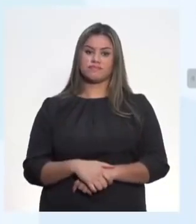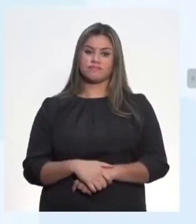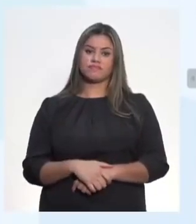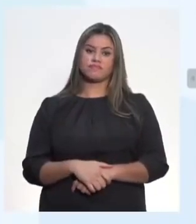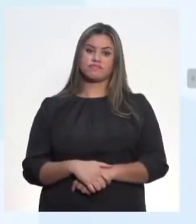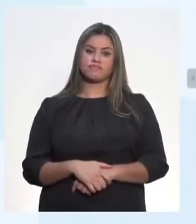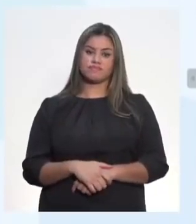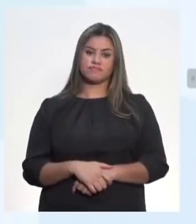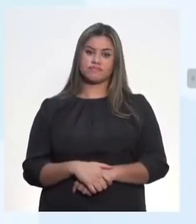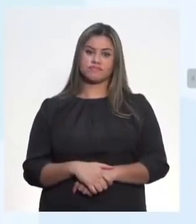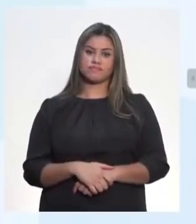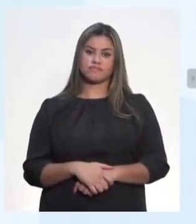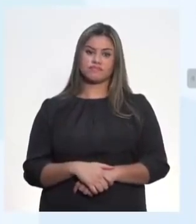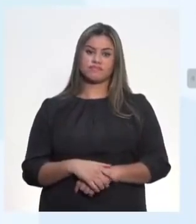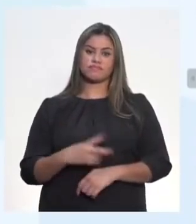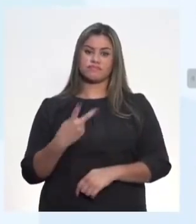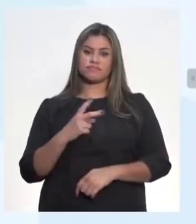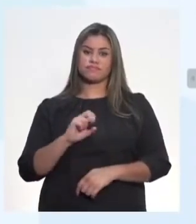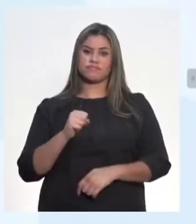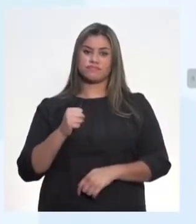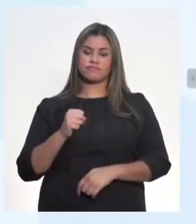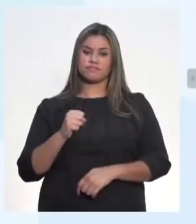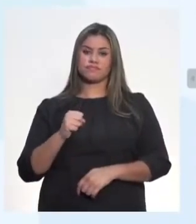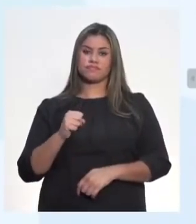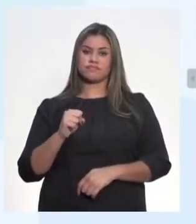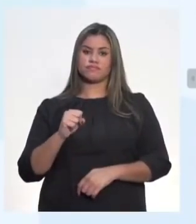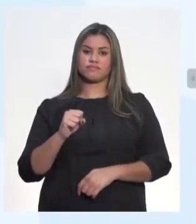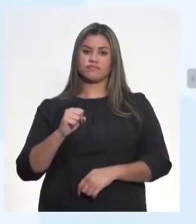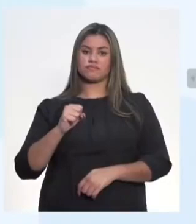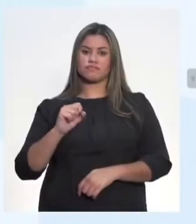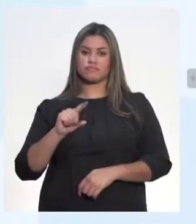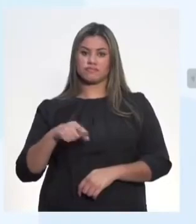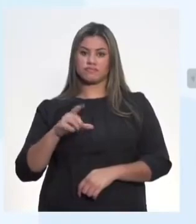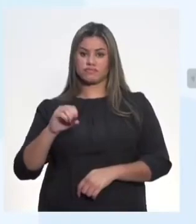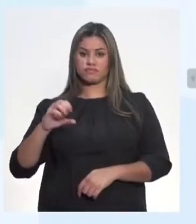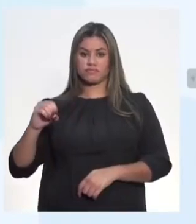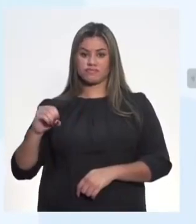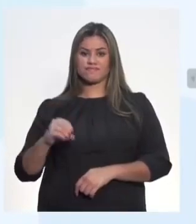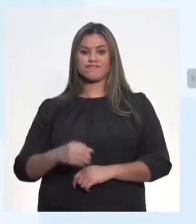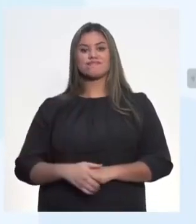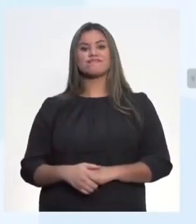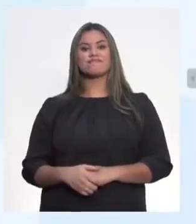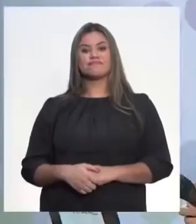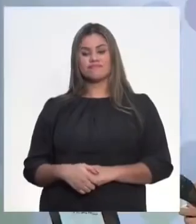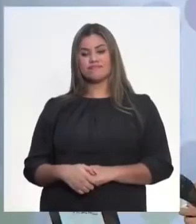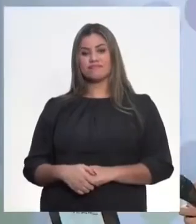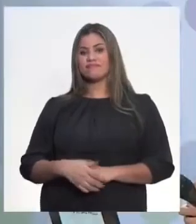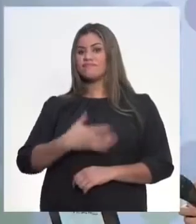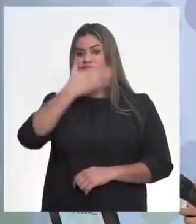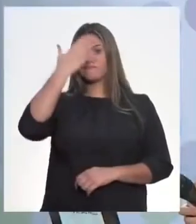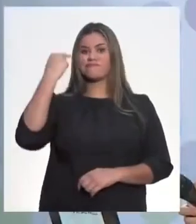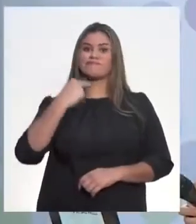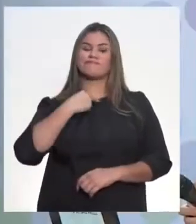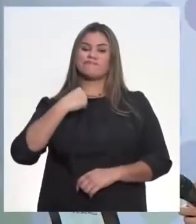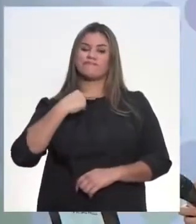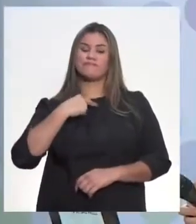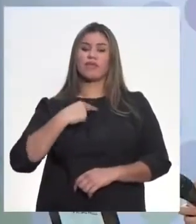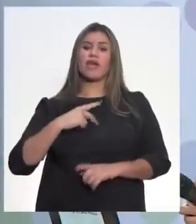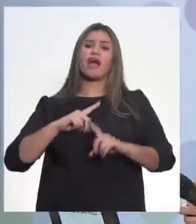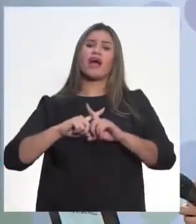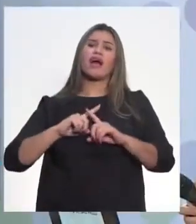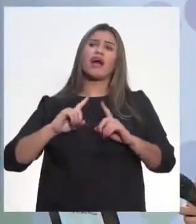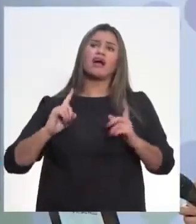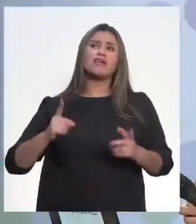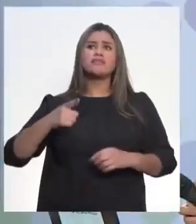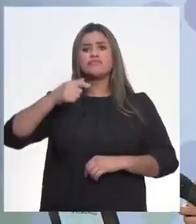R$ 288. Então, é isso que a gente não pode esquecer. Ah, mas, Alessandra,